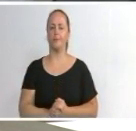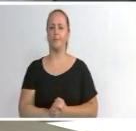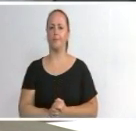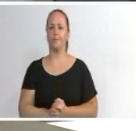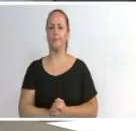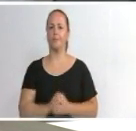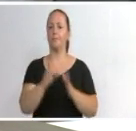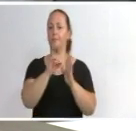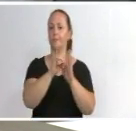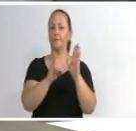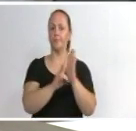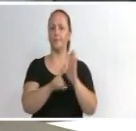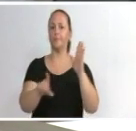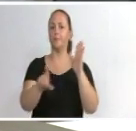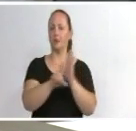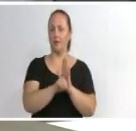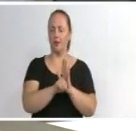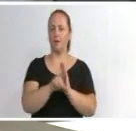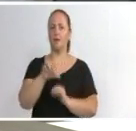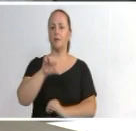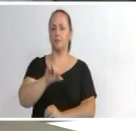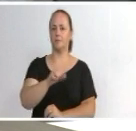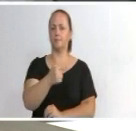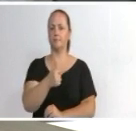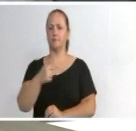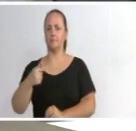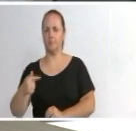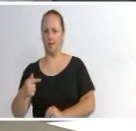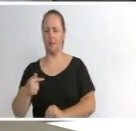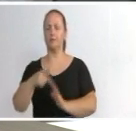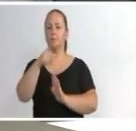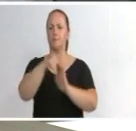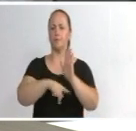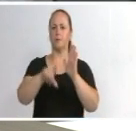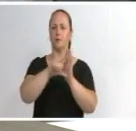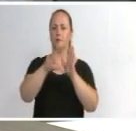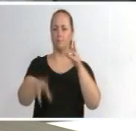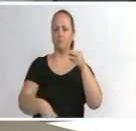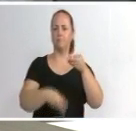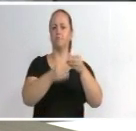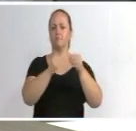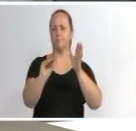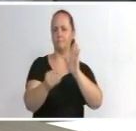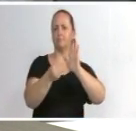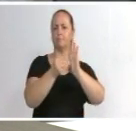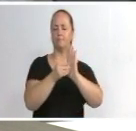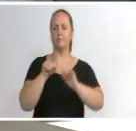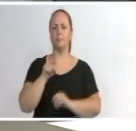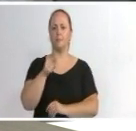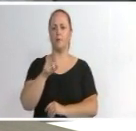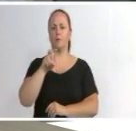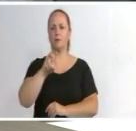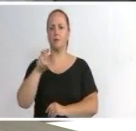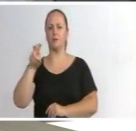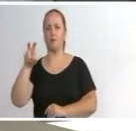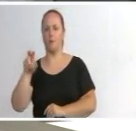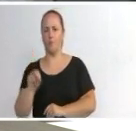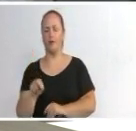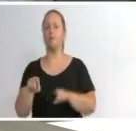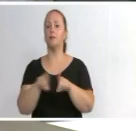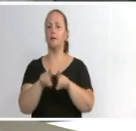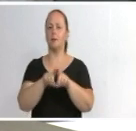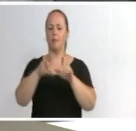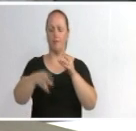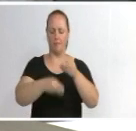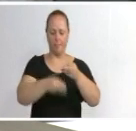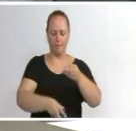de decreto legislativo 927, projeto de lei complementar 1550, bem como suas emendas 1